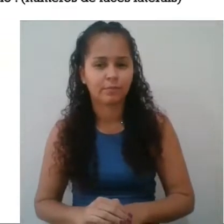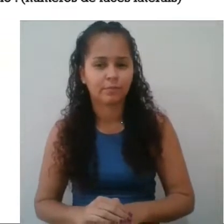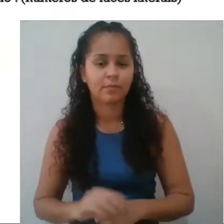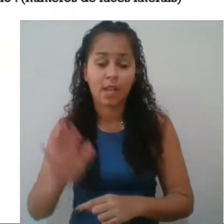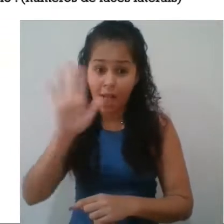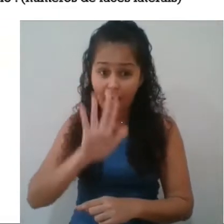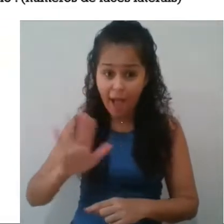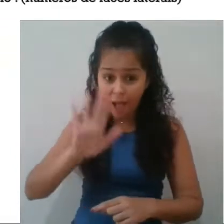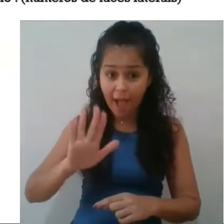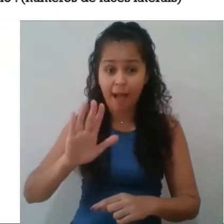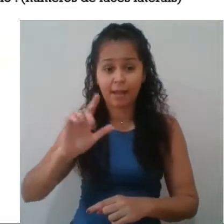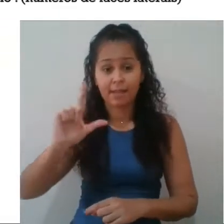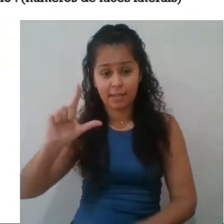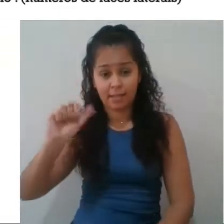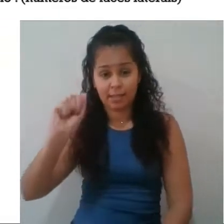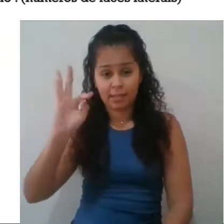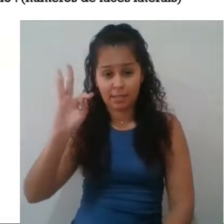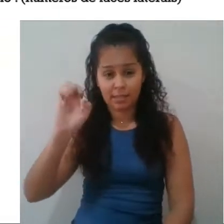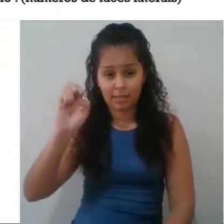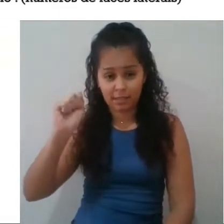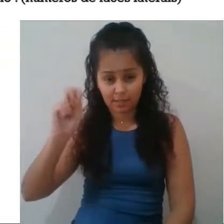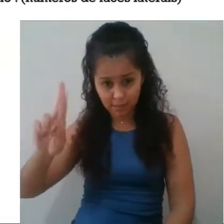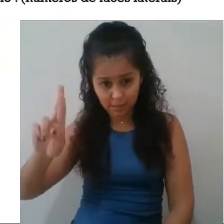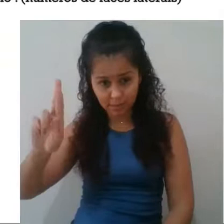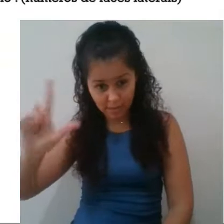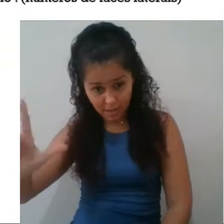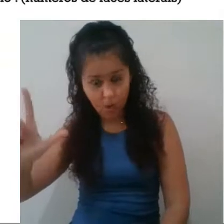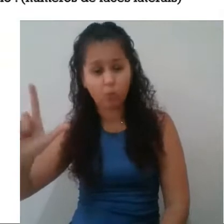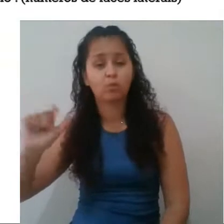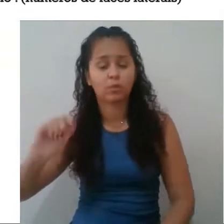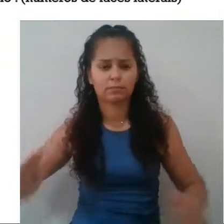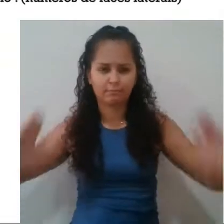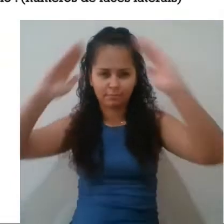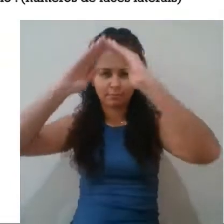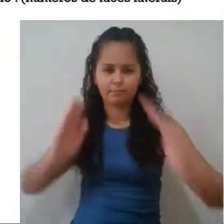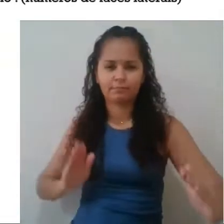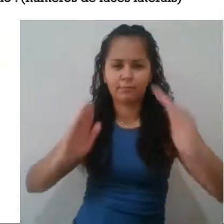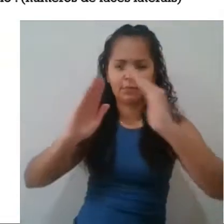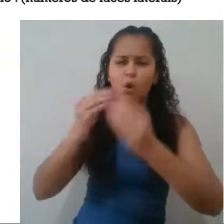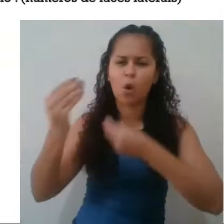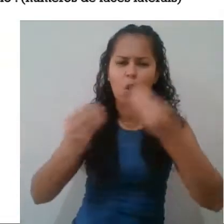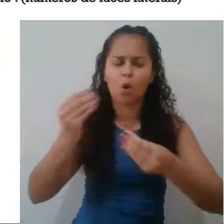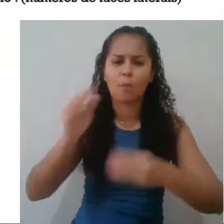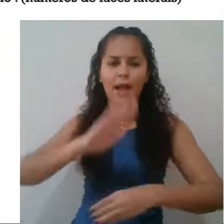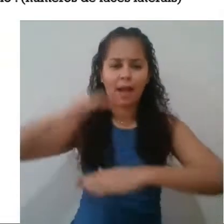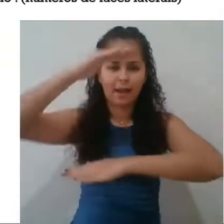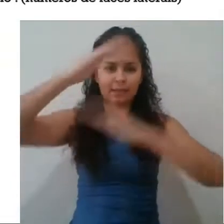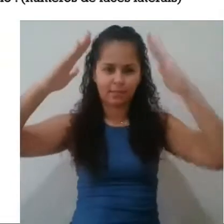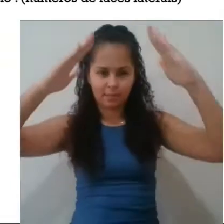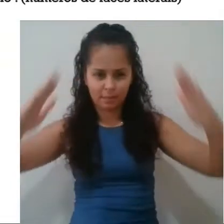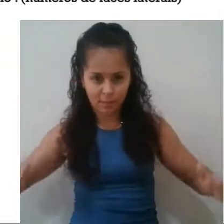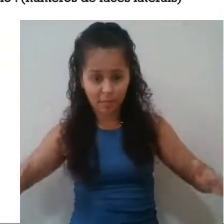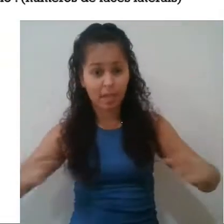E a área lateral do tronco de pirâmide pode ser obtida pela área do trapézio vezes o número